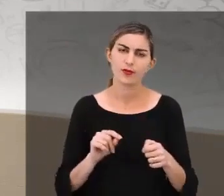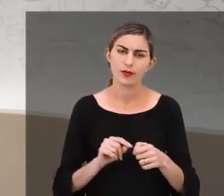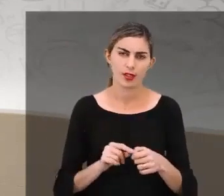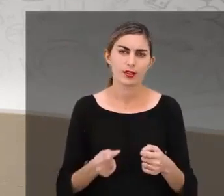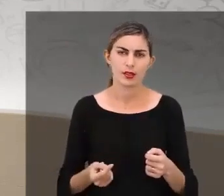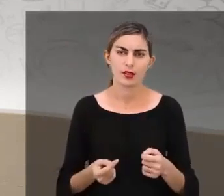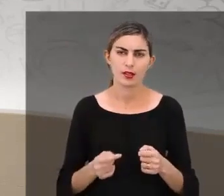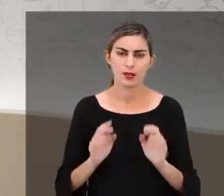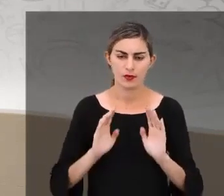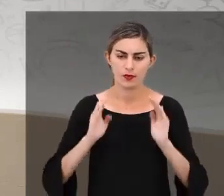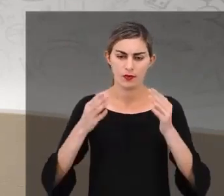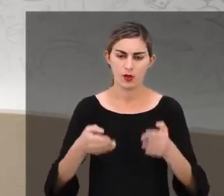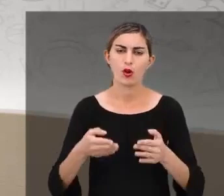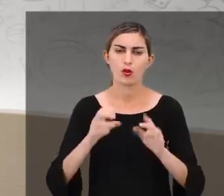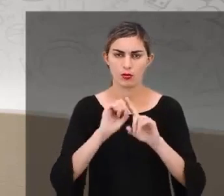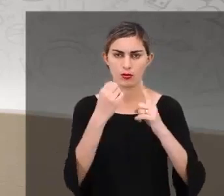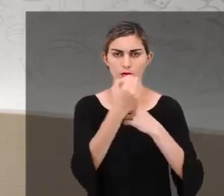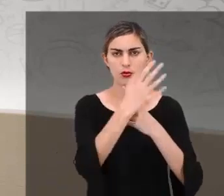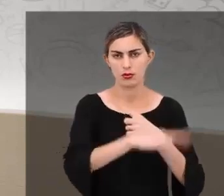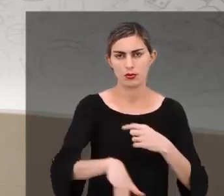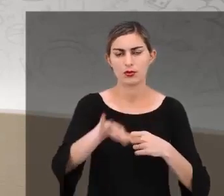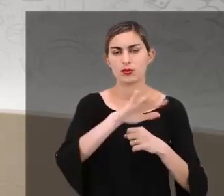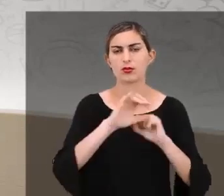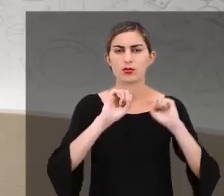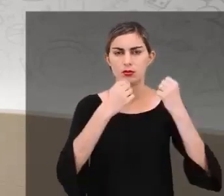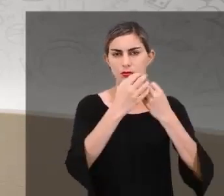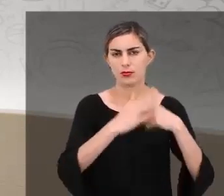pela, para e através da sociedade.